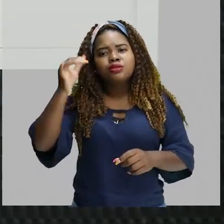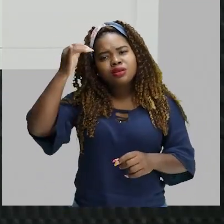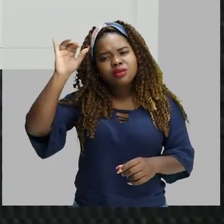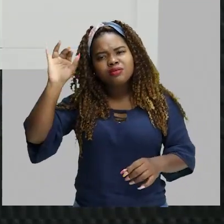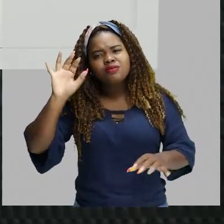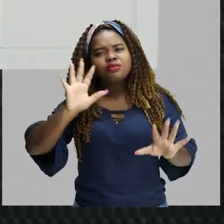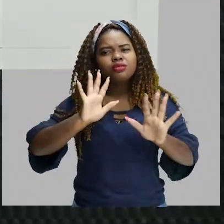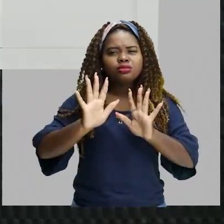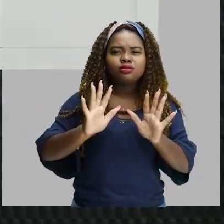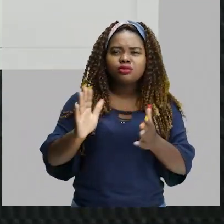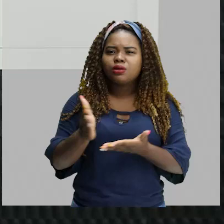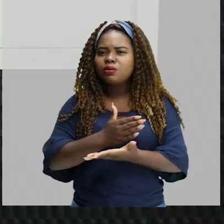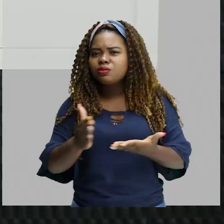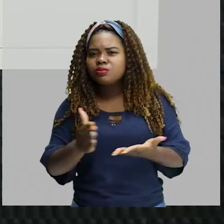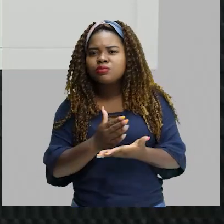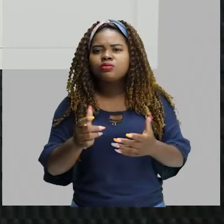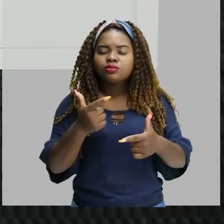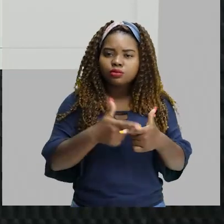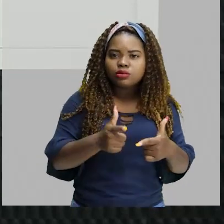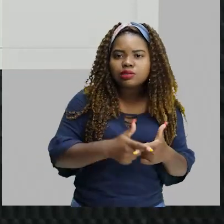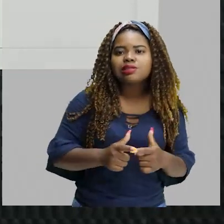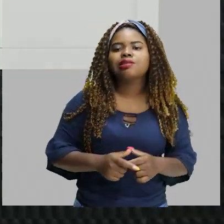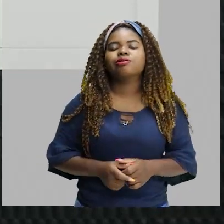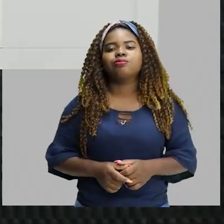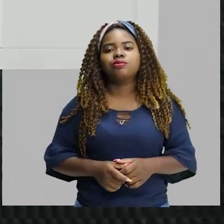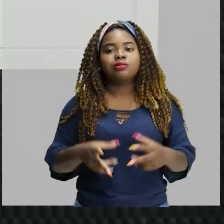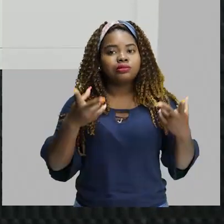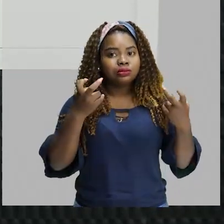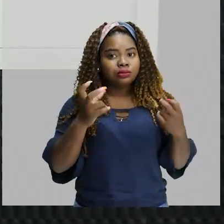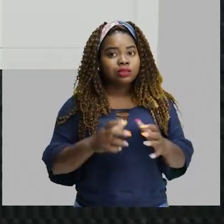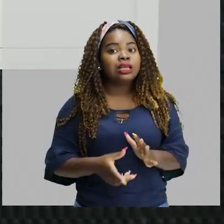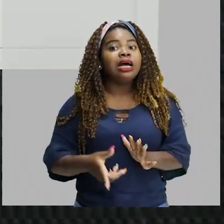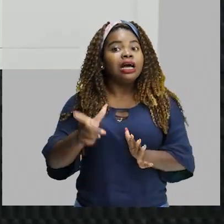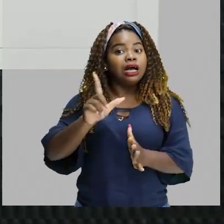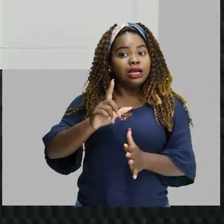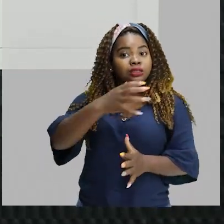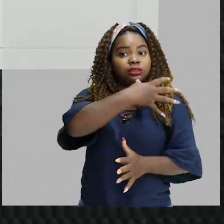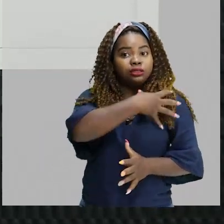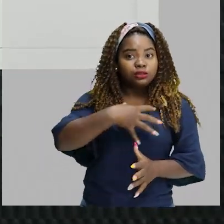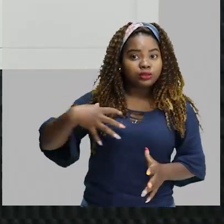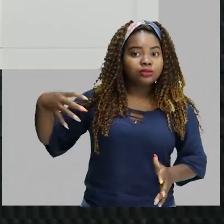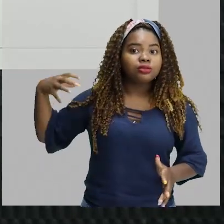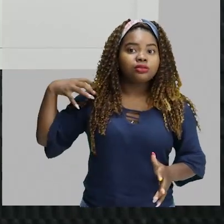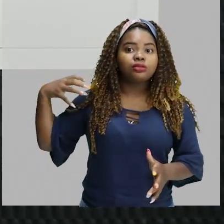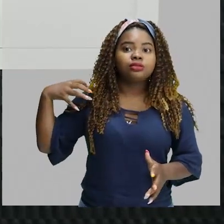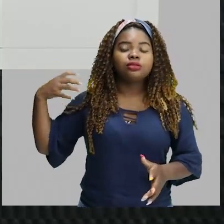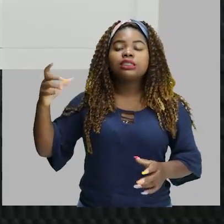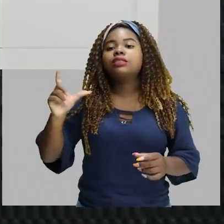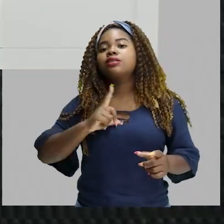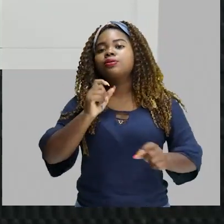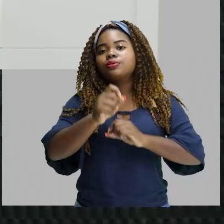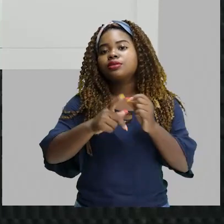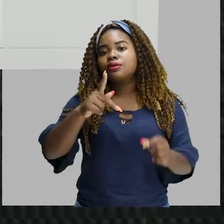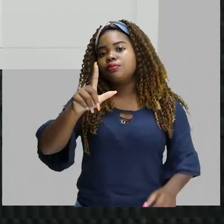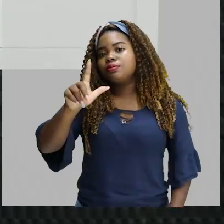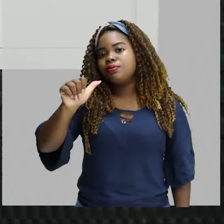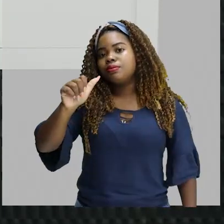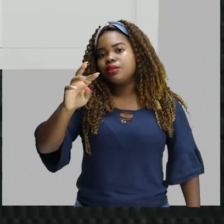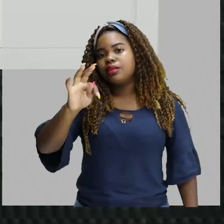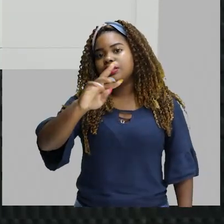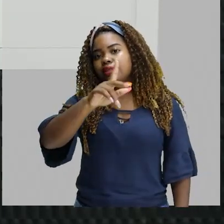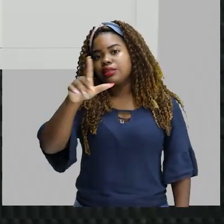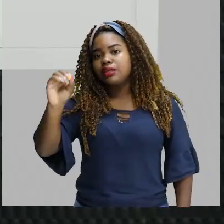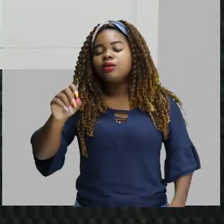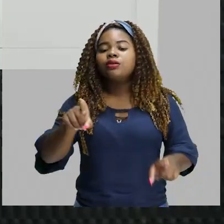só. Antes de Aristóteles, nós temos os pré-socráticos, Platão, nós temos o conhecimento